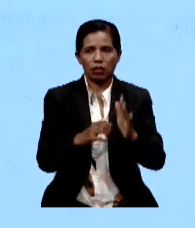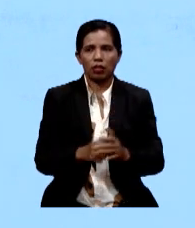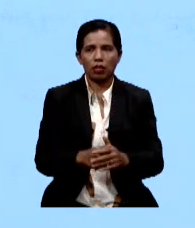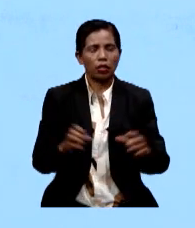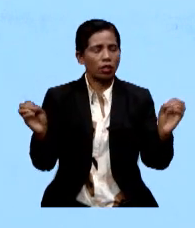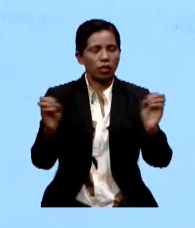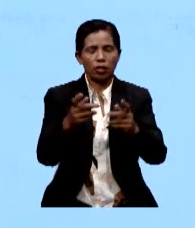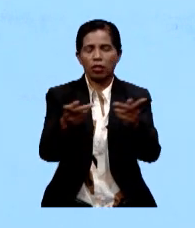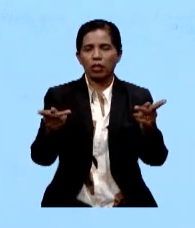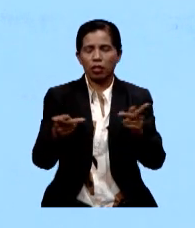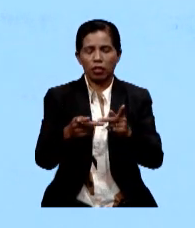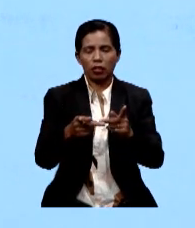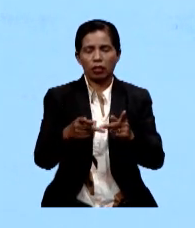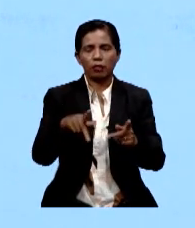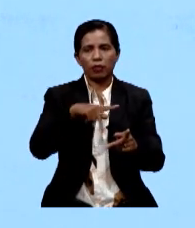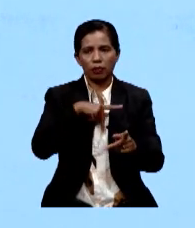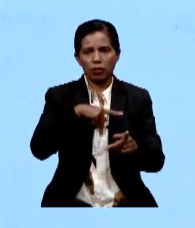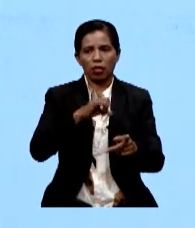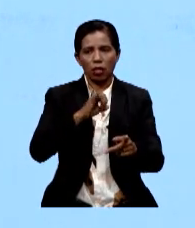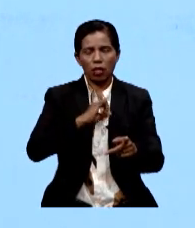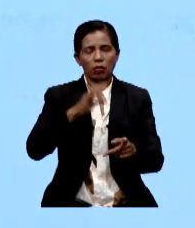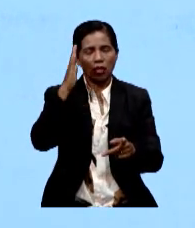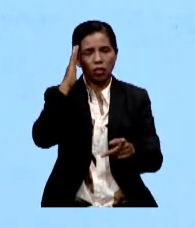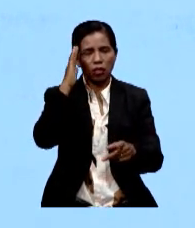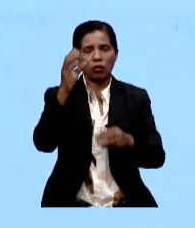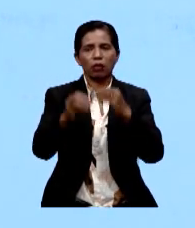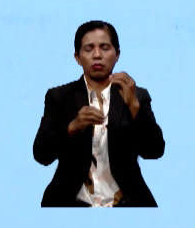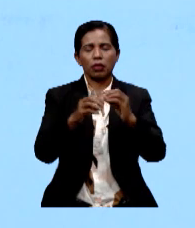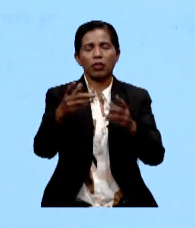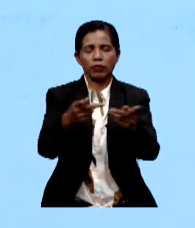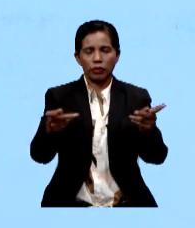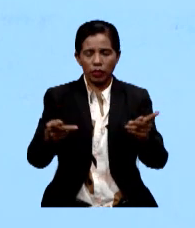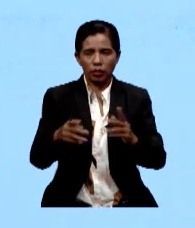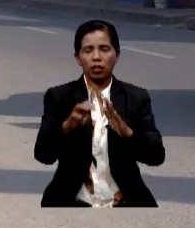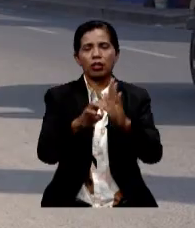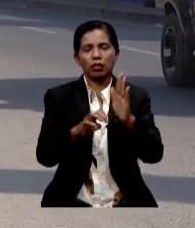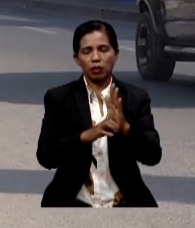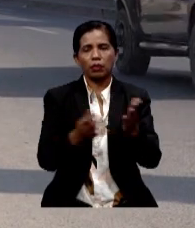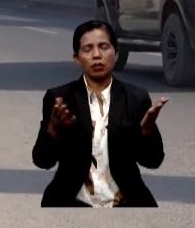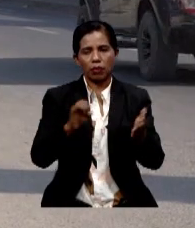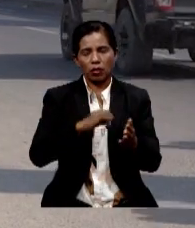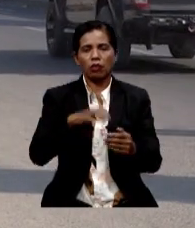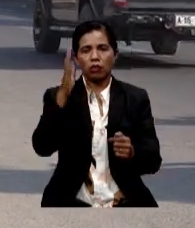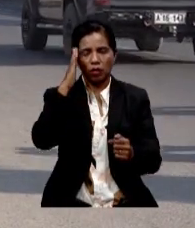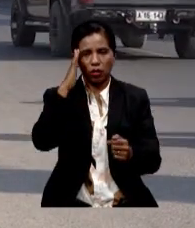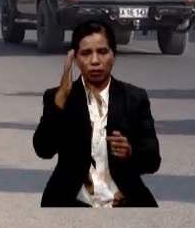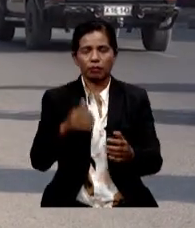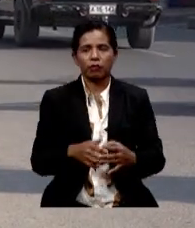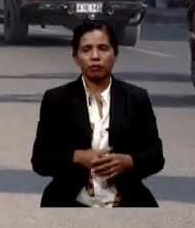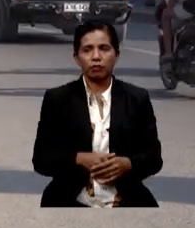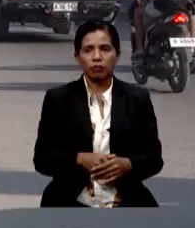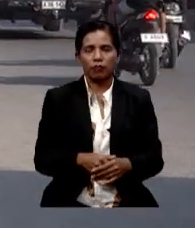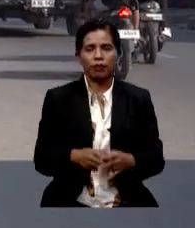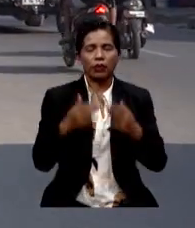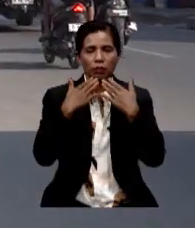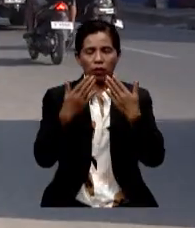rai privado. Tamahau já tem, né, conhecimento clean, conaba, rai Estado, mas não é, rai privado, como é, já tem. Ah, Diaca, obrigado pelo